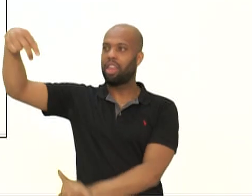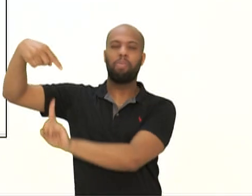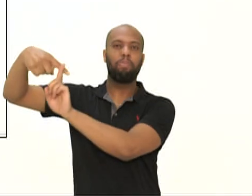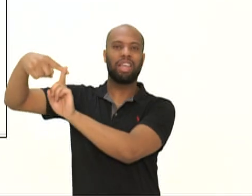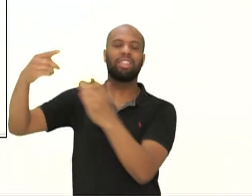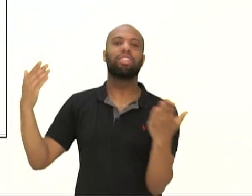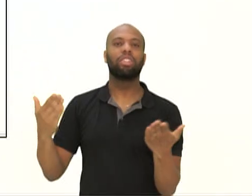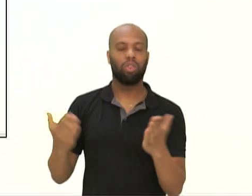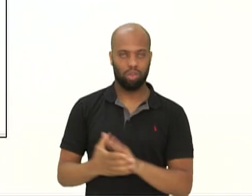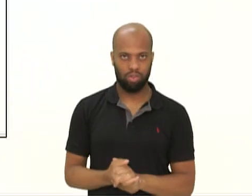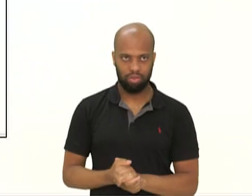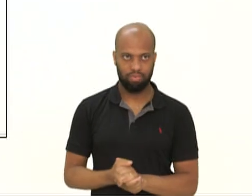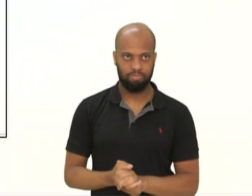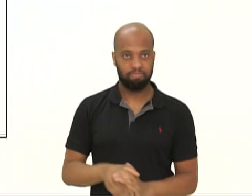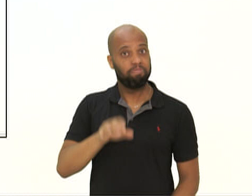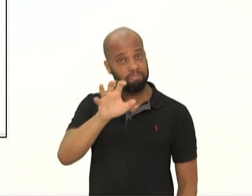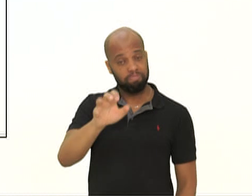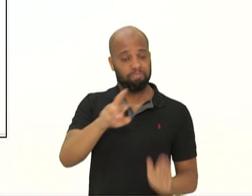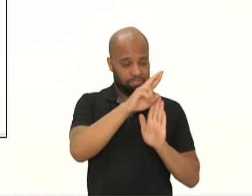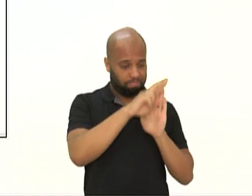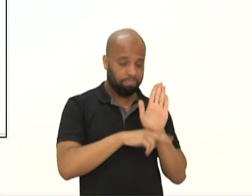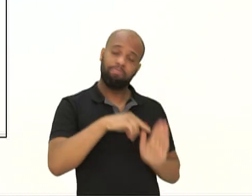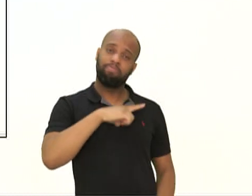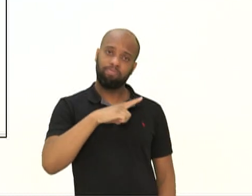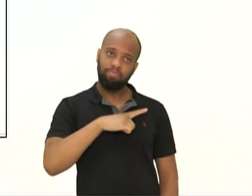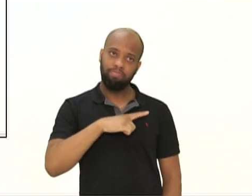fração da base, troca o sinal do expoente.